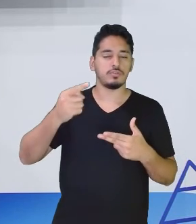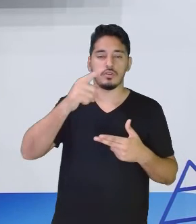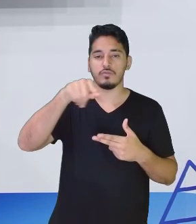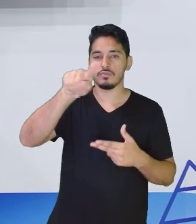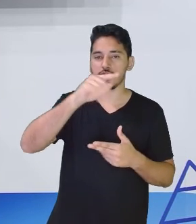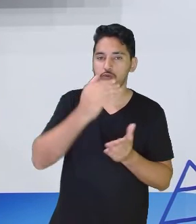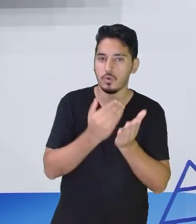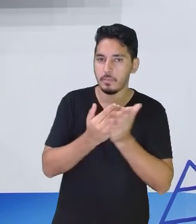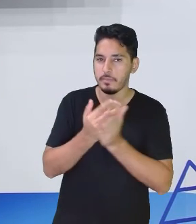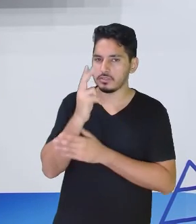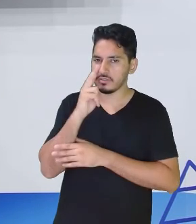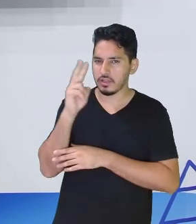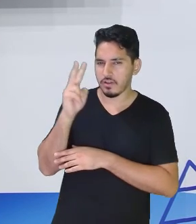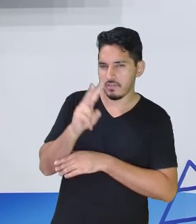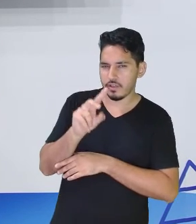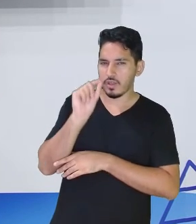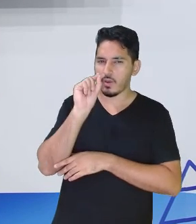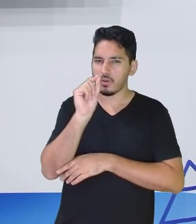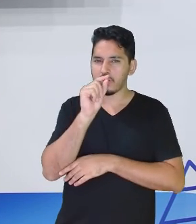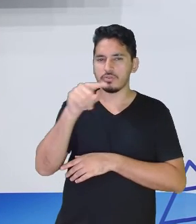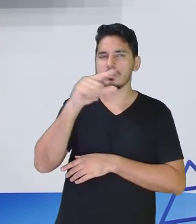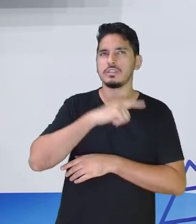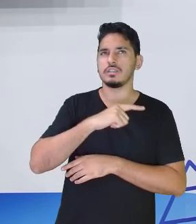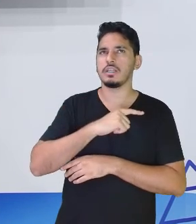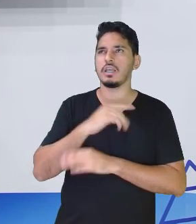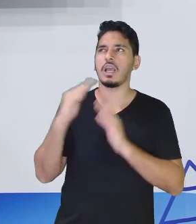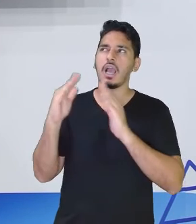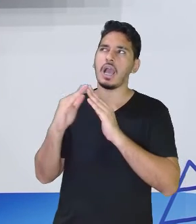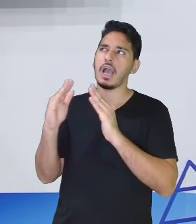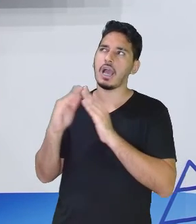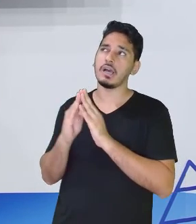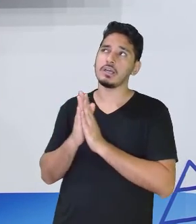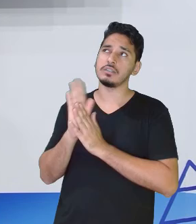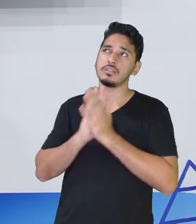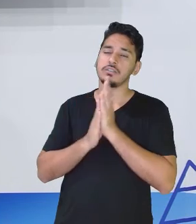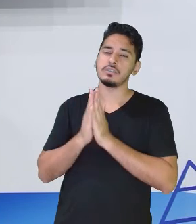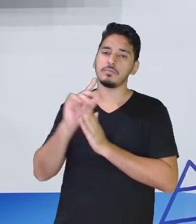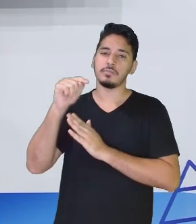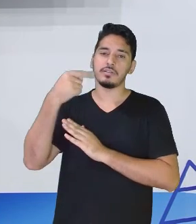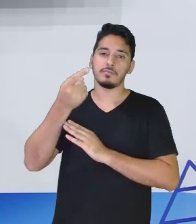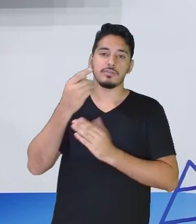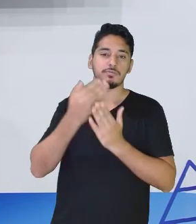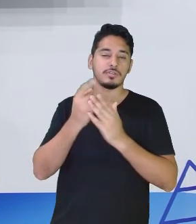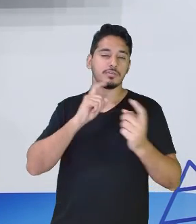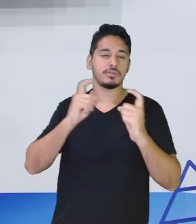vocês comecem a ver o que é que vocês têm na casa de vocês para a gente discutir na